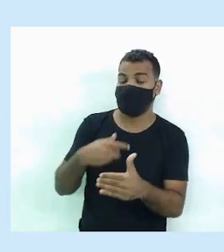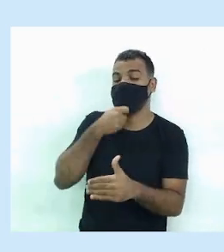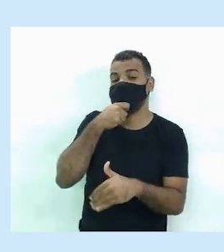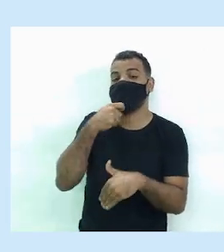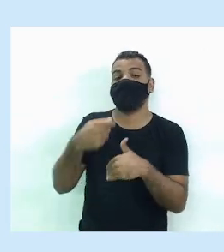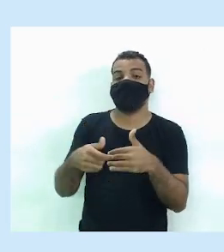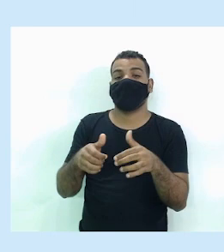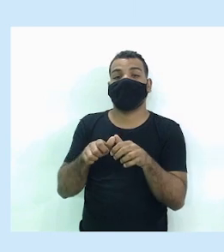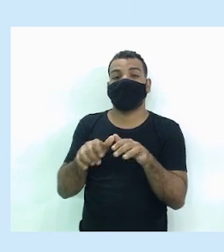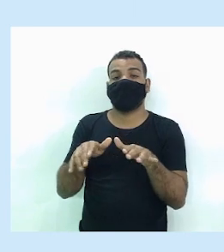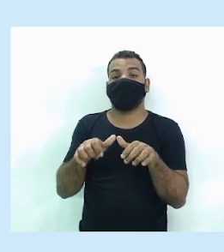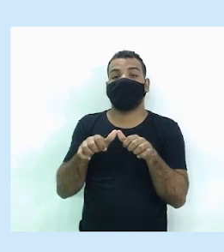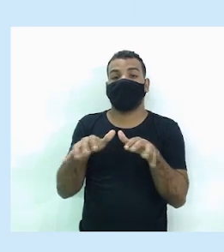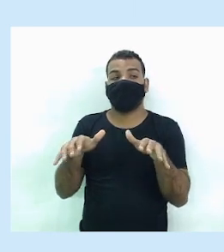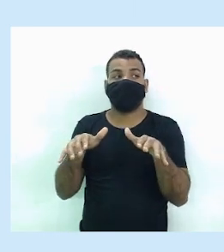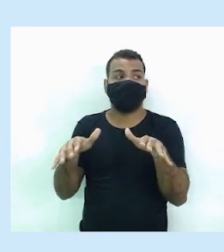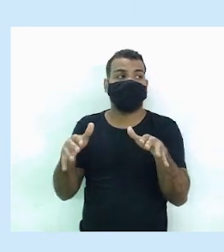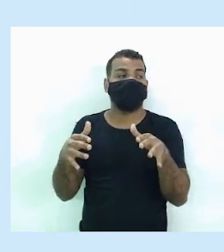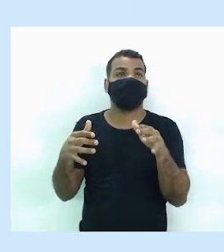expansão, né,